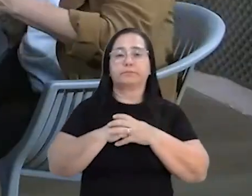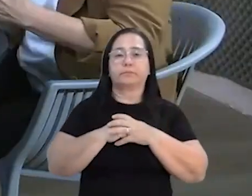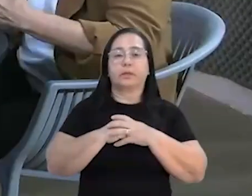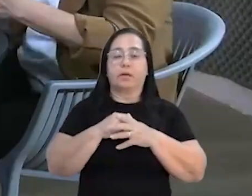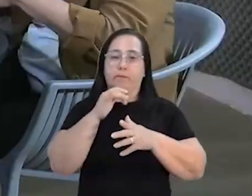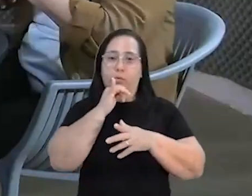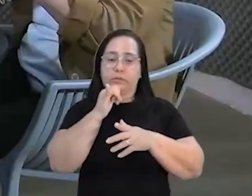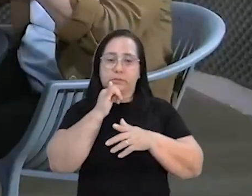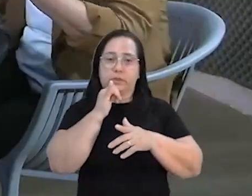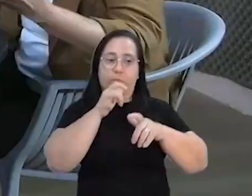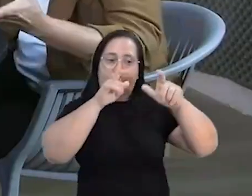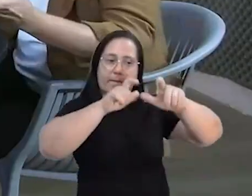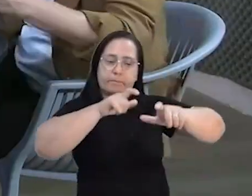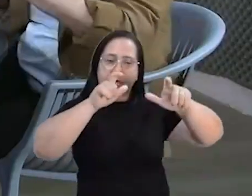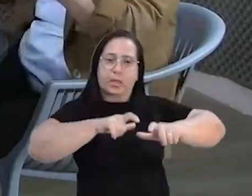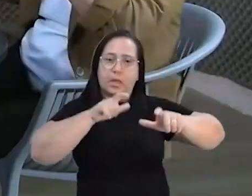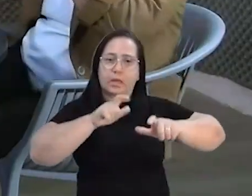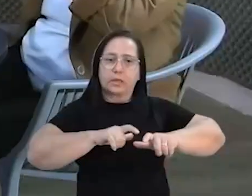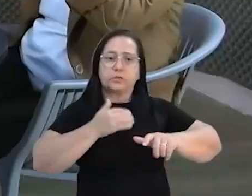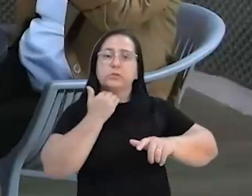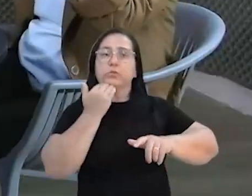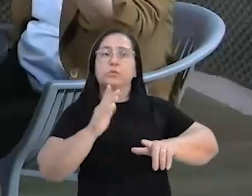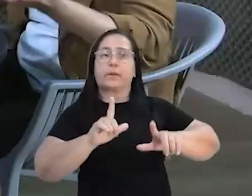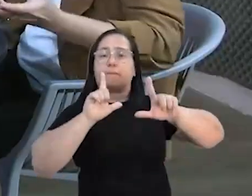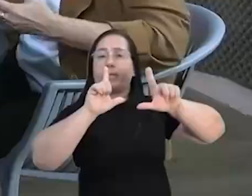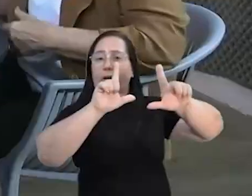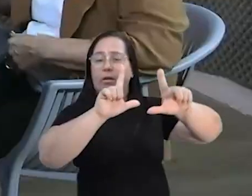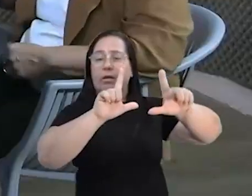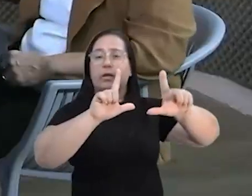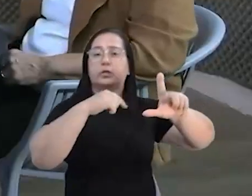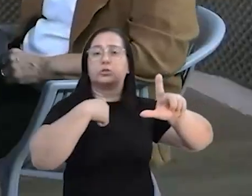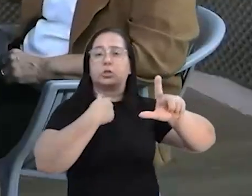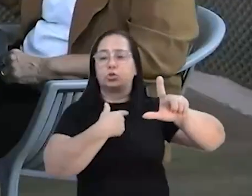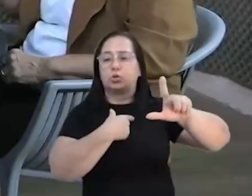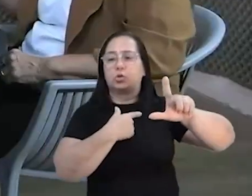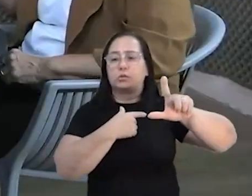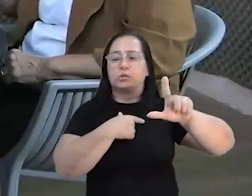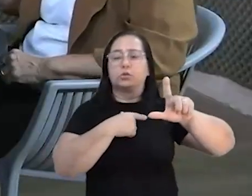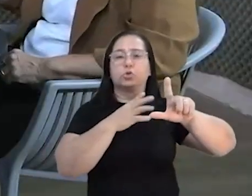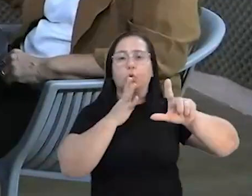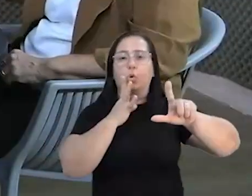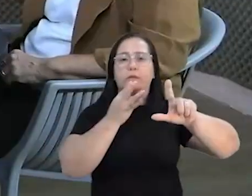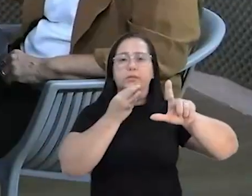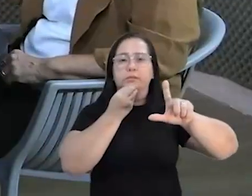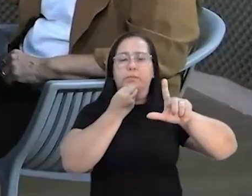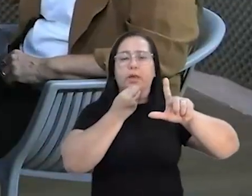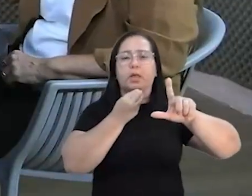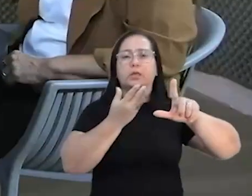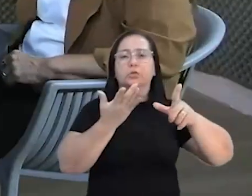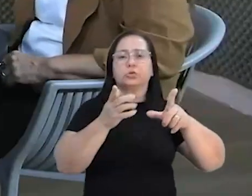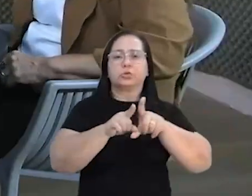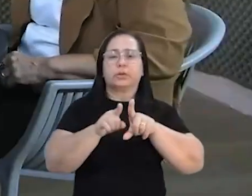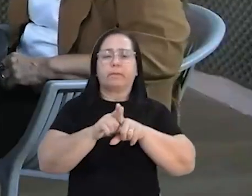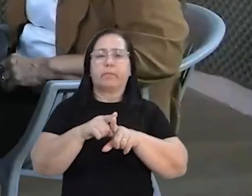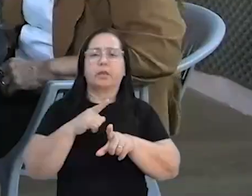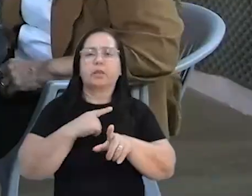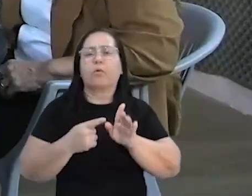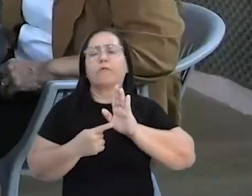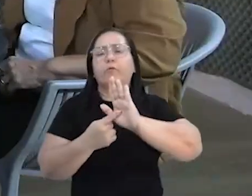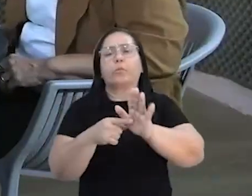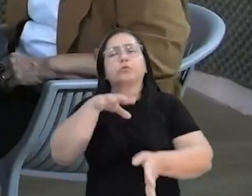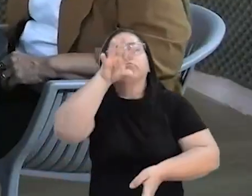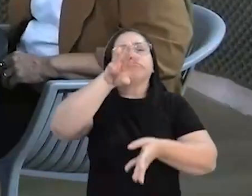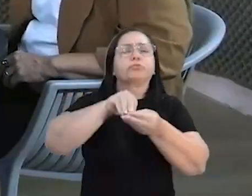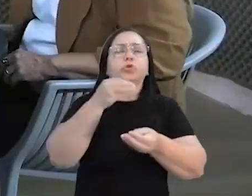os ambientes, eles estão sem paredes, as nossas informações, os nossos conhecimentos. A gente trouxe um pouquinho